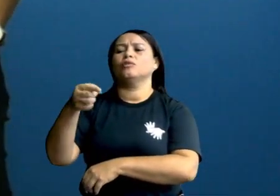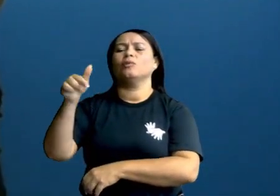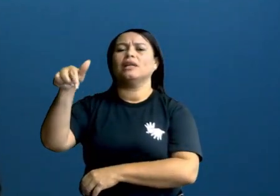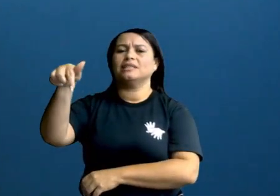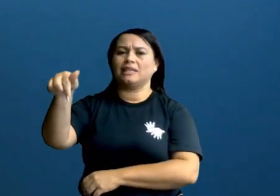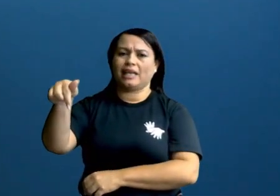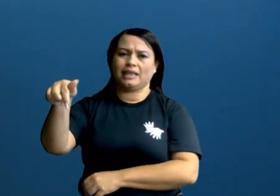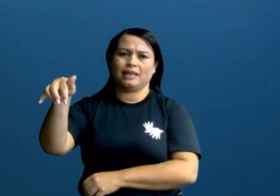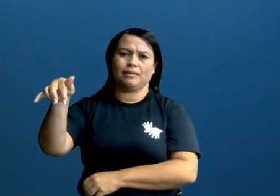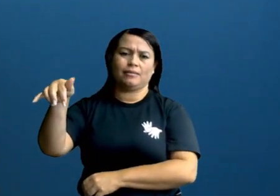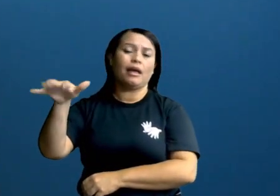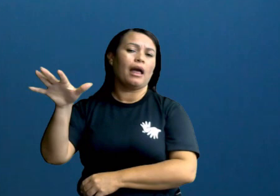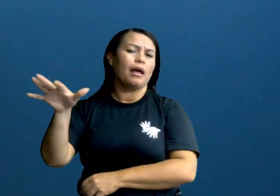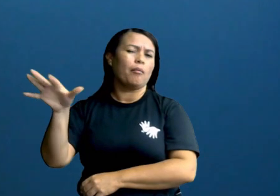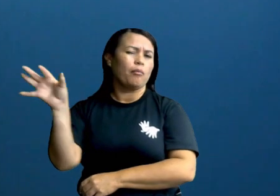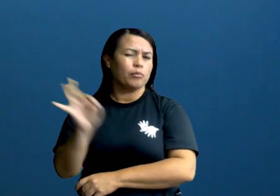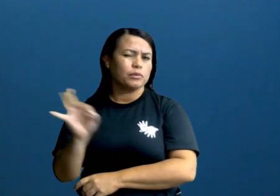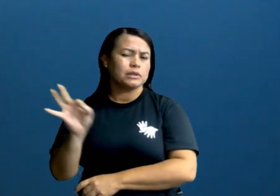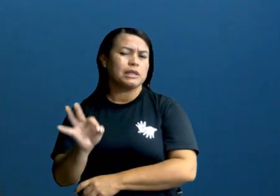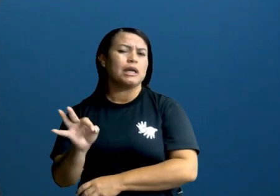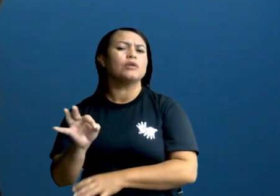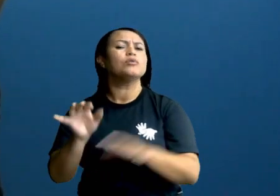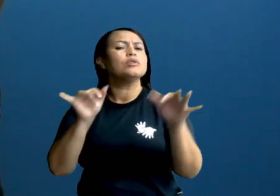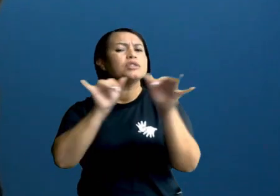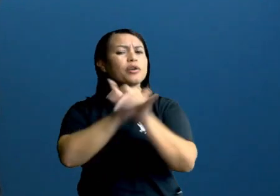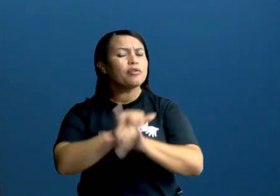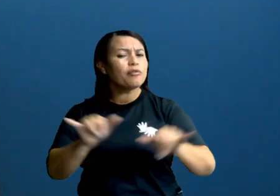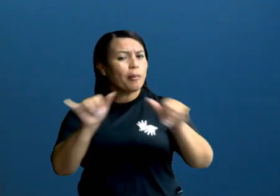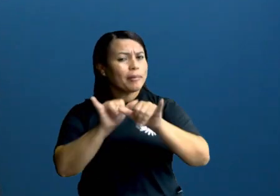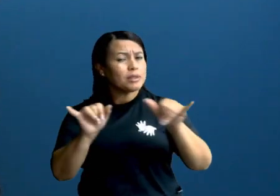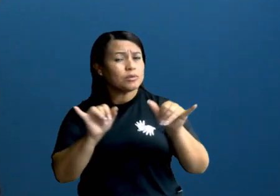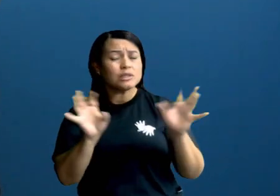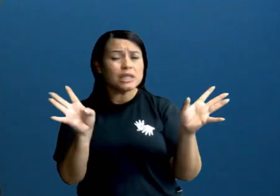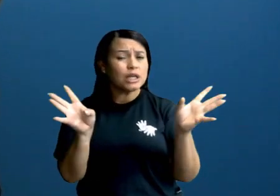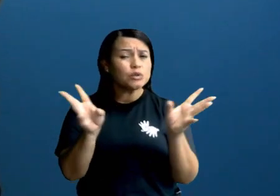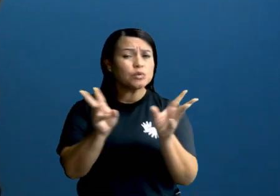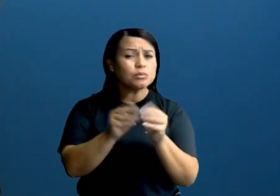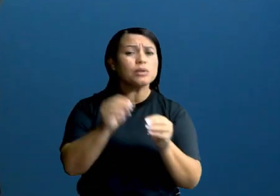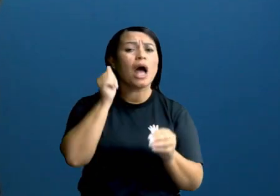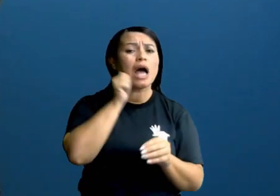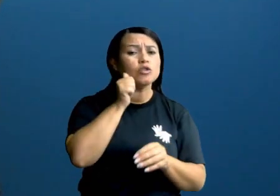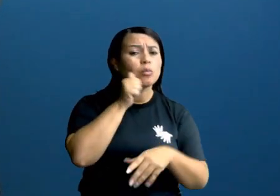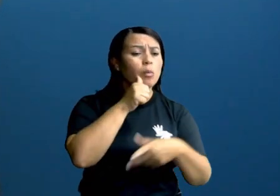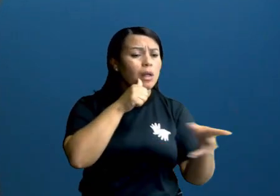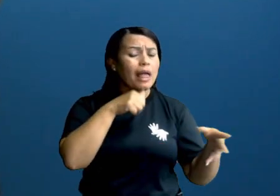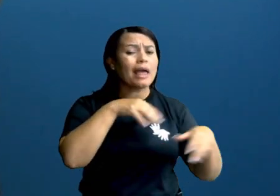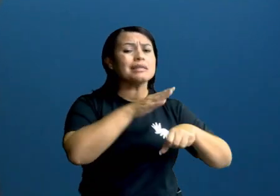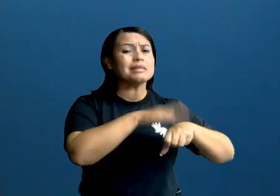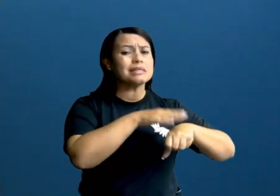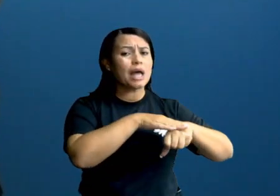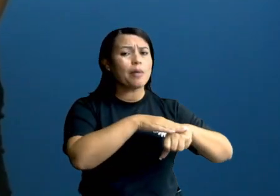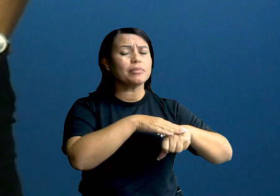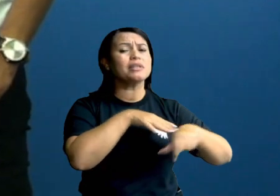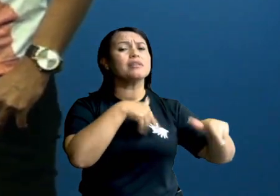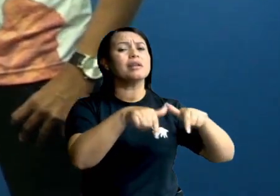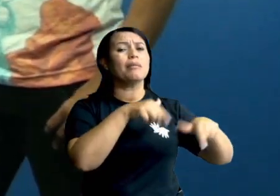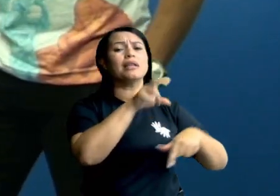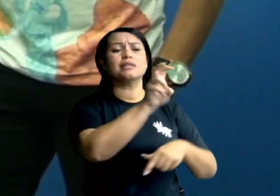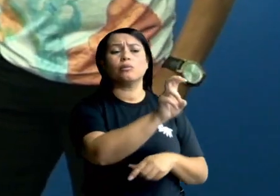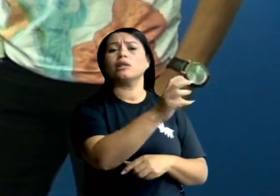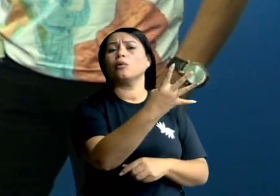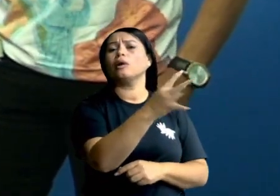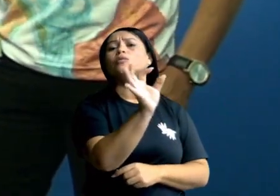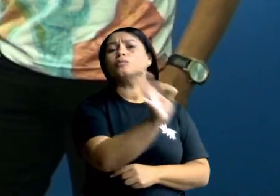73,7%. Eu sei que está pequeno a informação, mas em resumo é isso. Das mulheres aptas a realizar trabalhos no momento, você tem